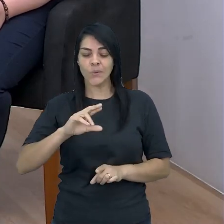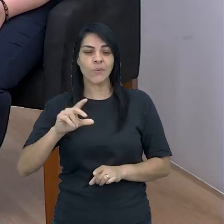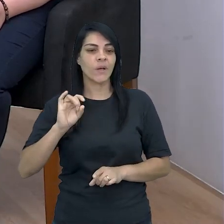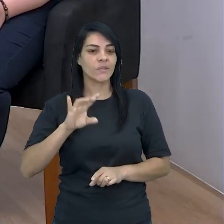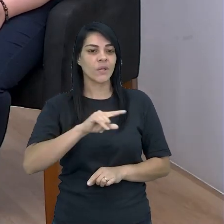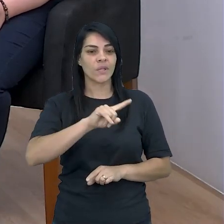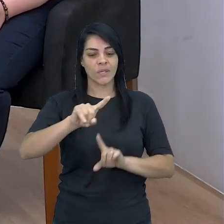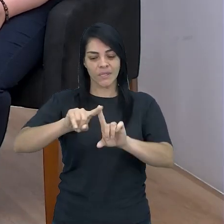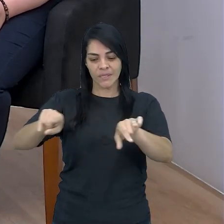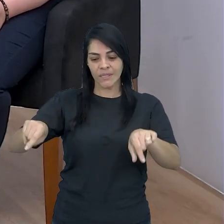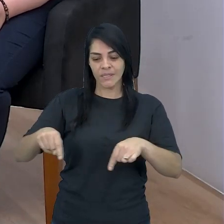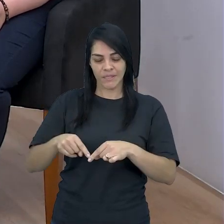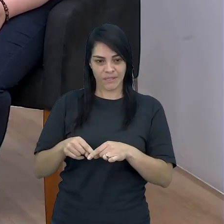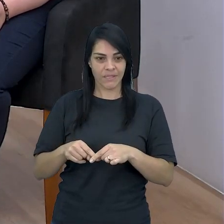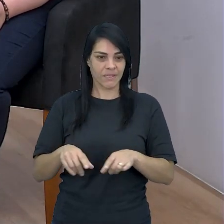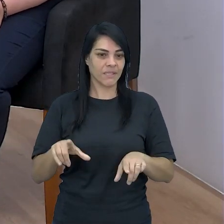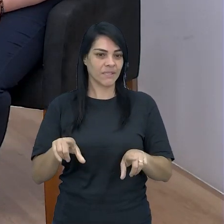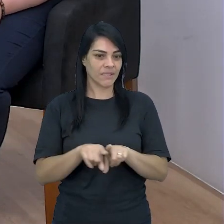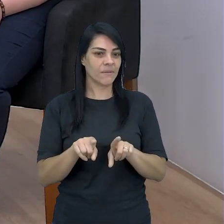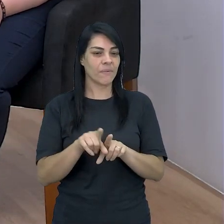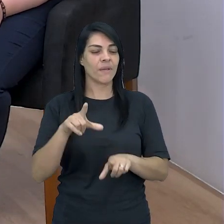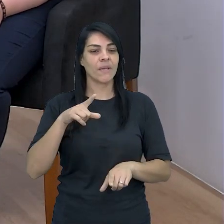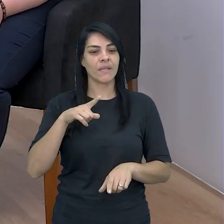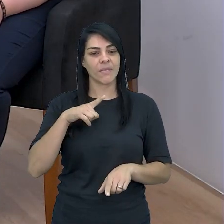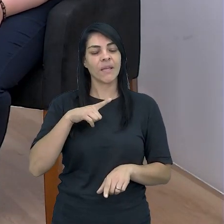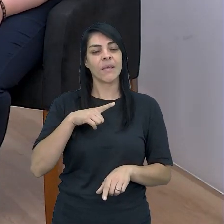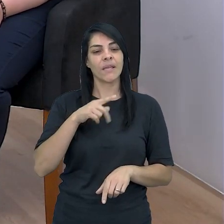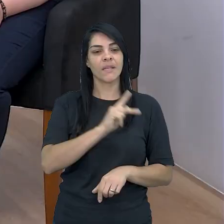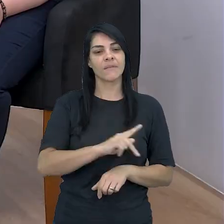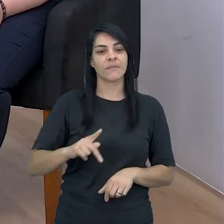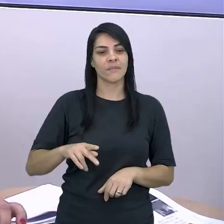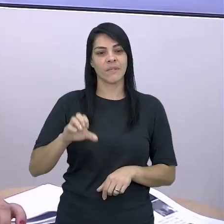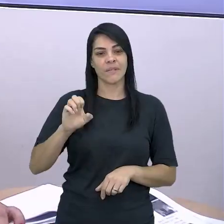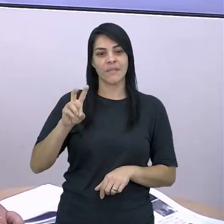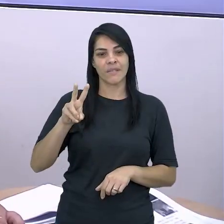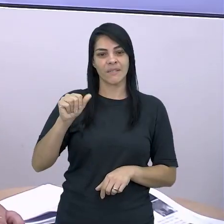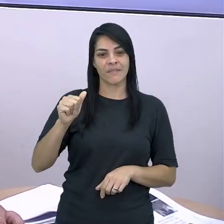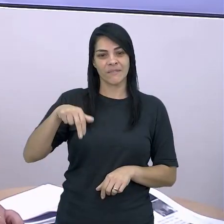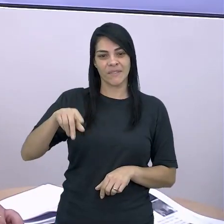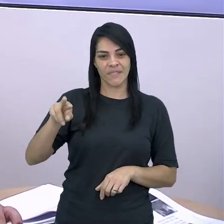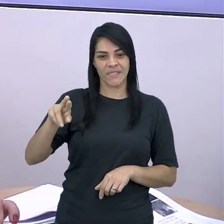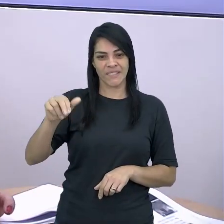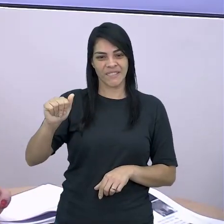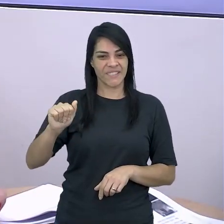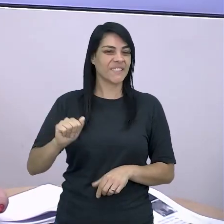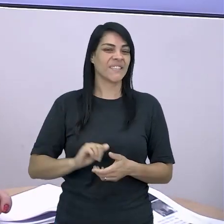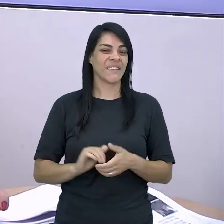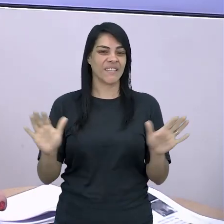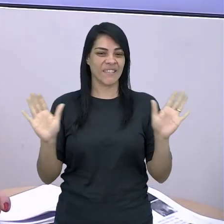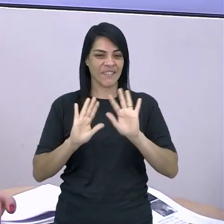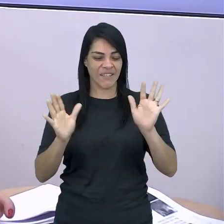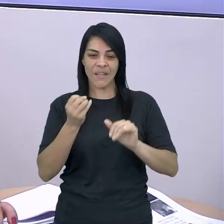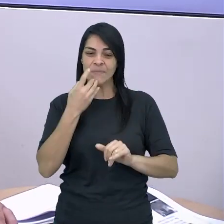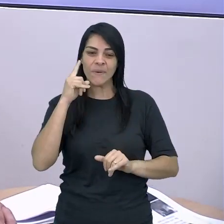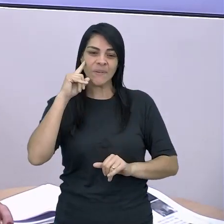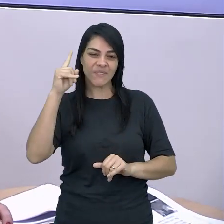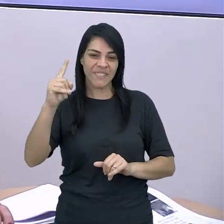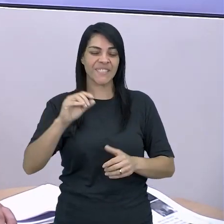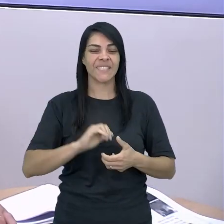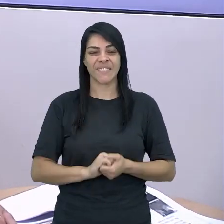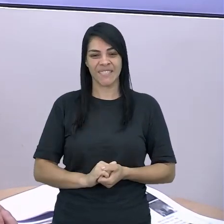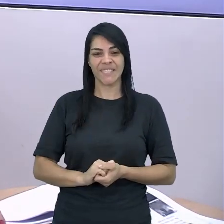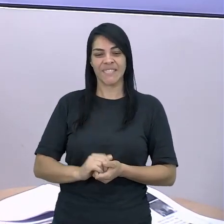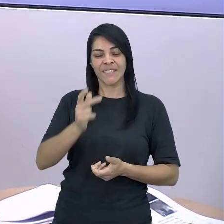estúdio, temos aqui a professora Evandra. Bom dia, professora. Good morning. Good morning, Rafa. Good morning,